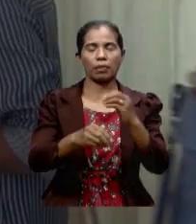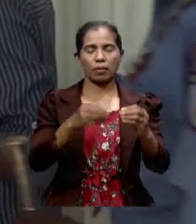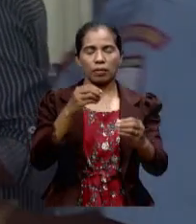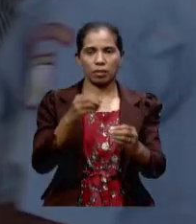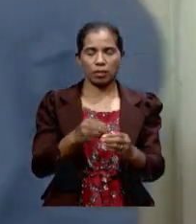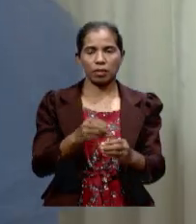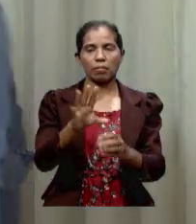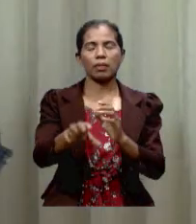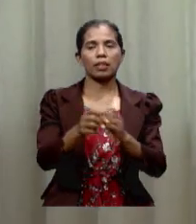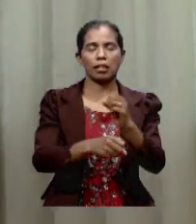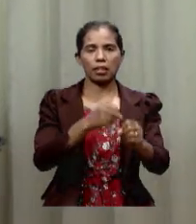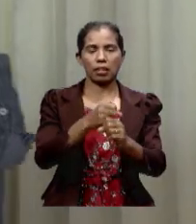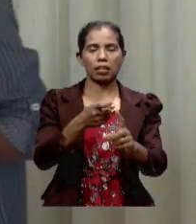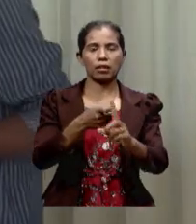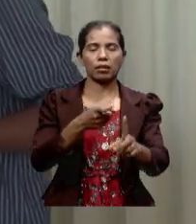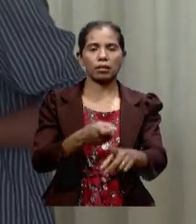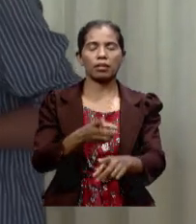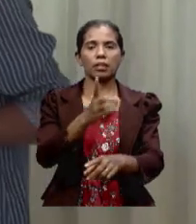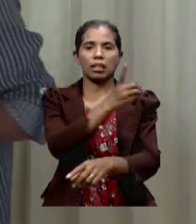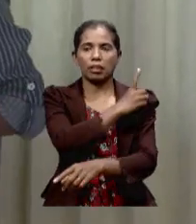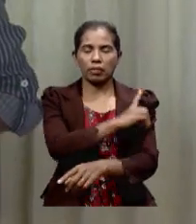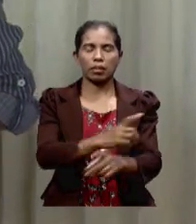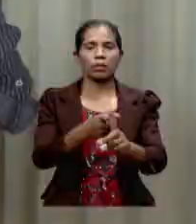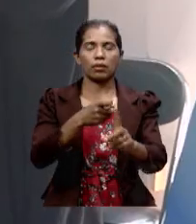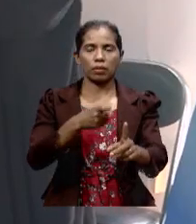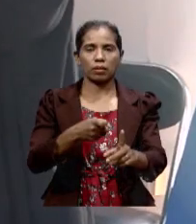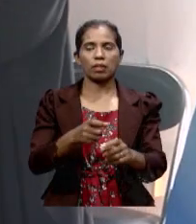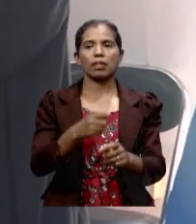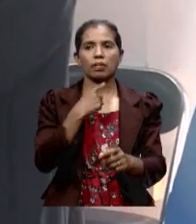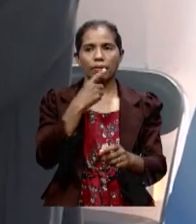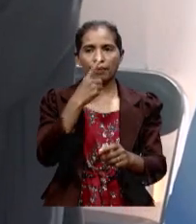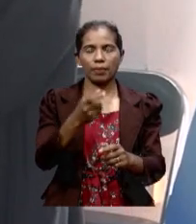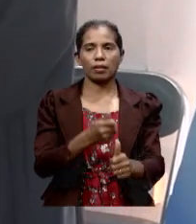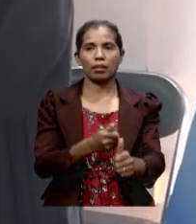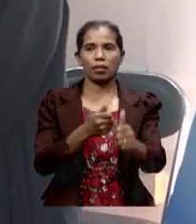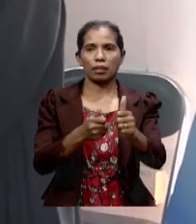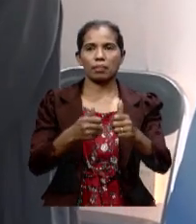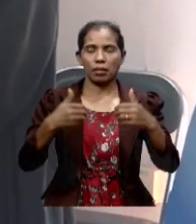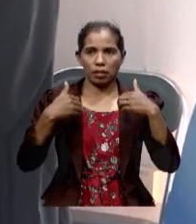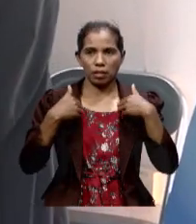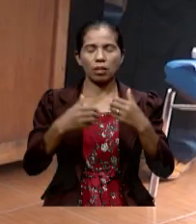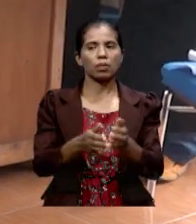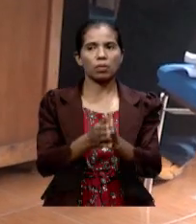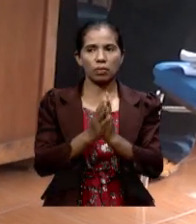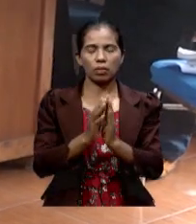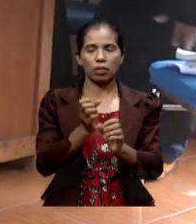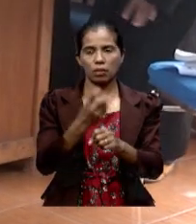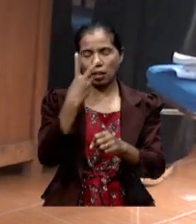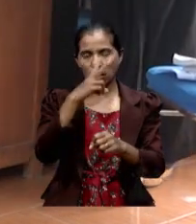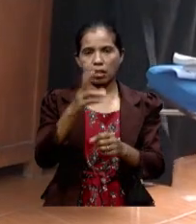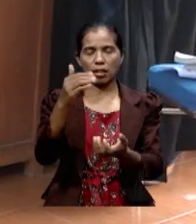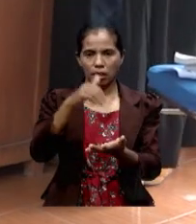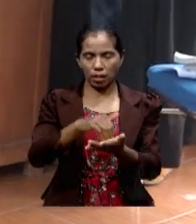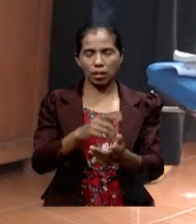Dasbeck hetan, defesa husu is padre ne hatam recurso ordinário, base ba provas nebe iha, no husu atu halo resulgamento,